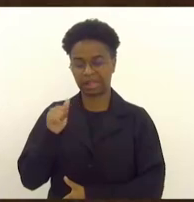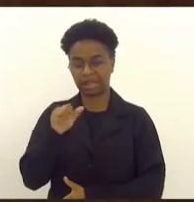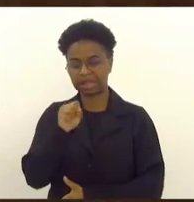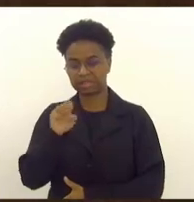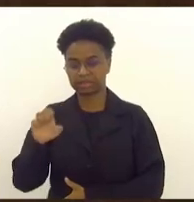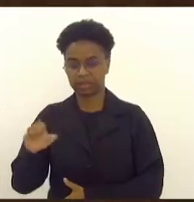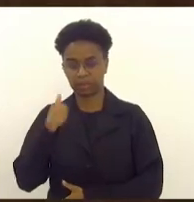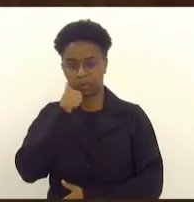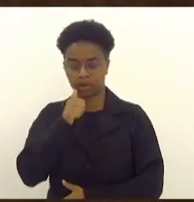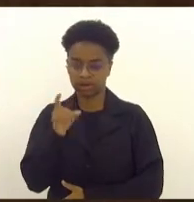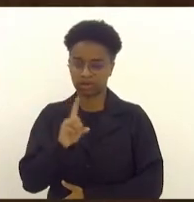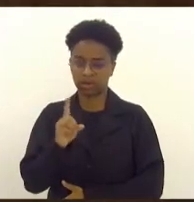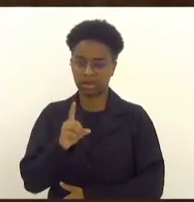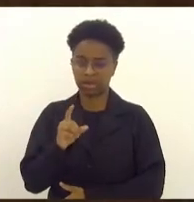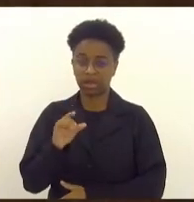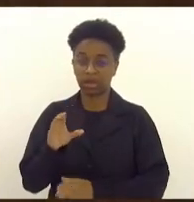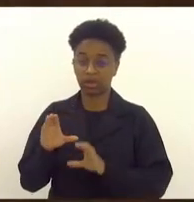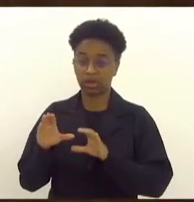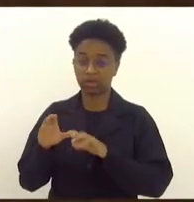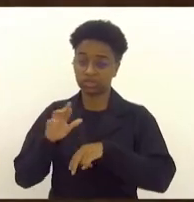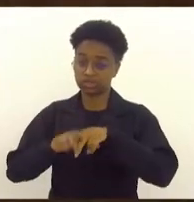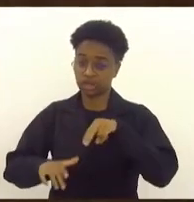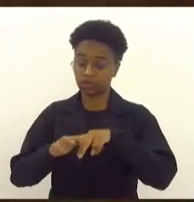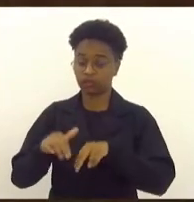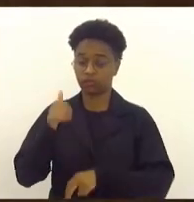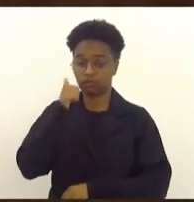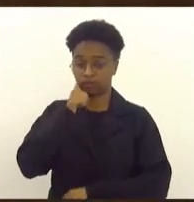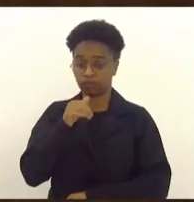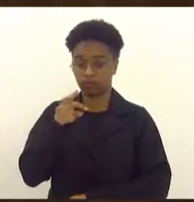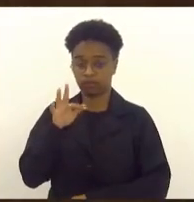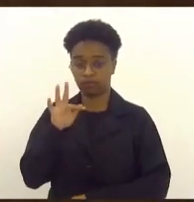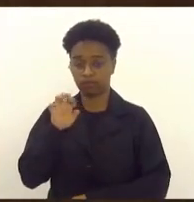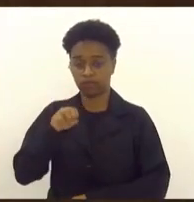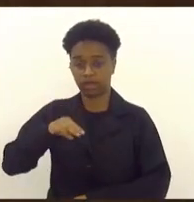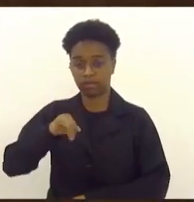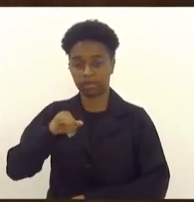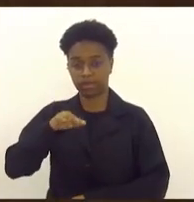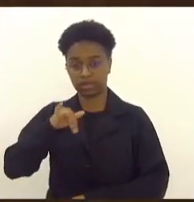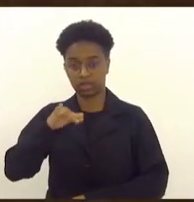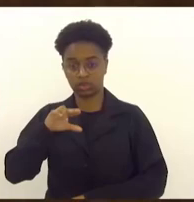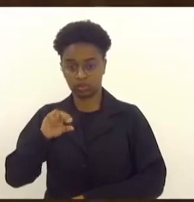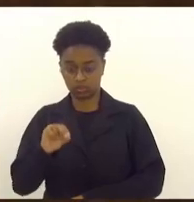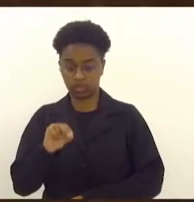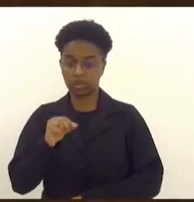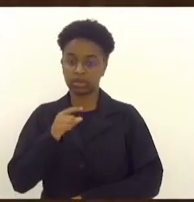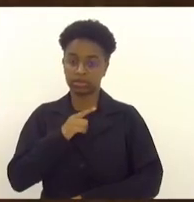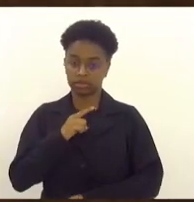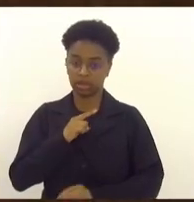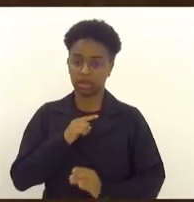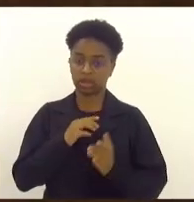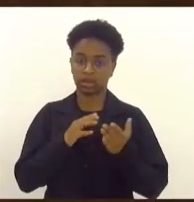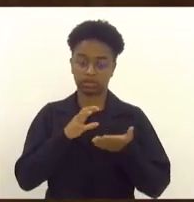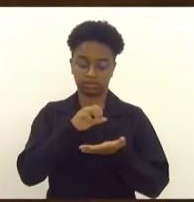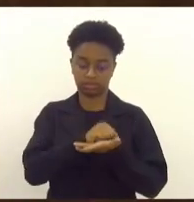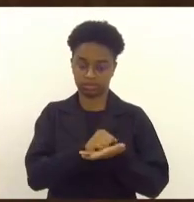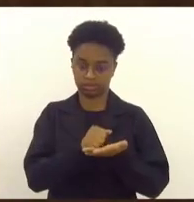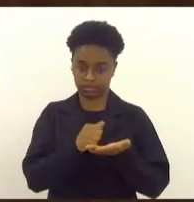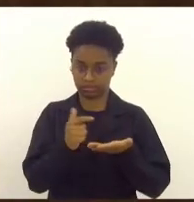a classe das trabalhadoras do gênero feminino tá nos anais só para fazer